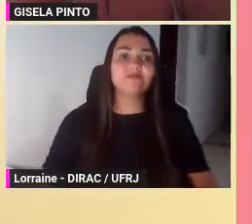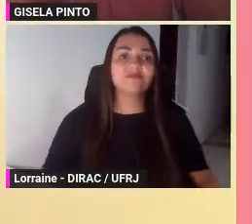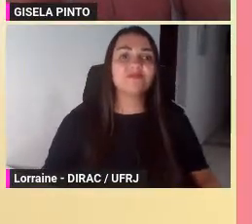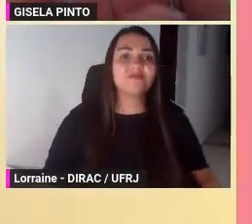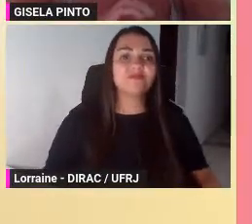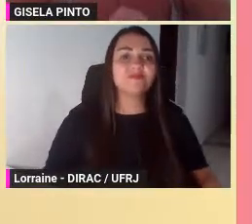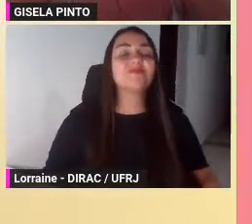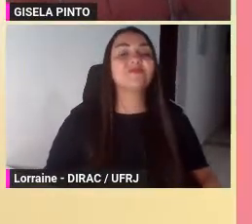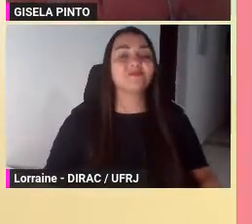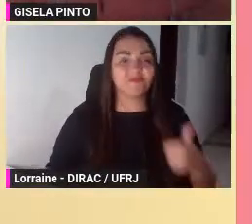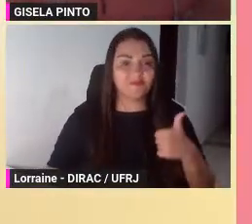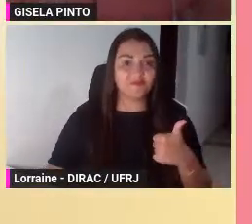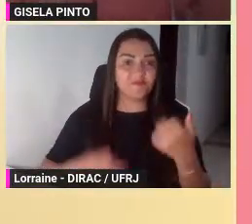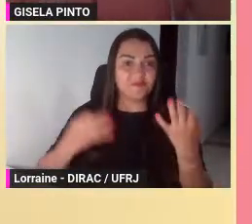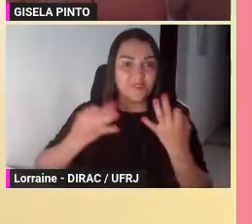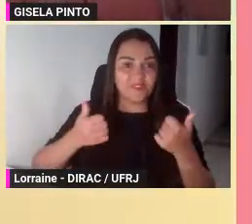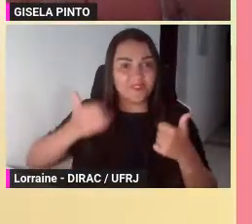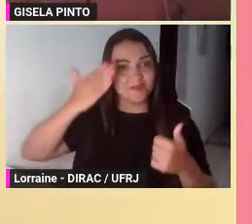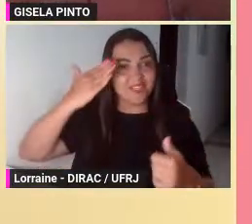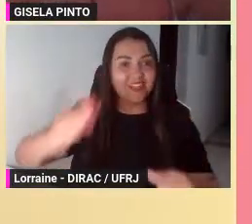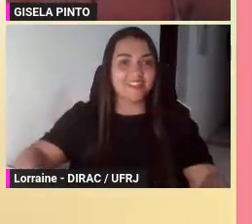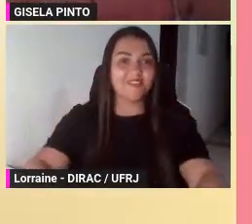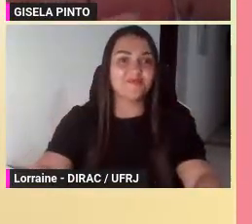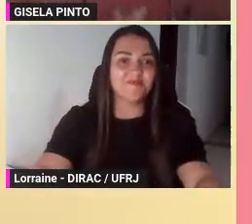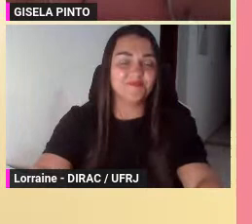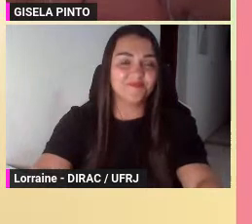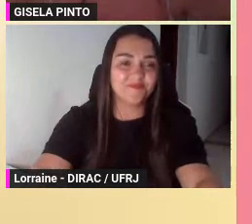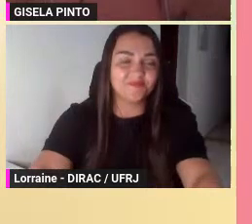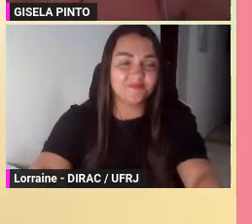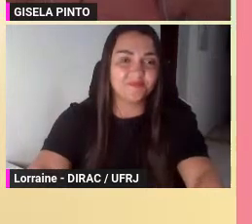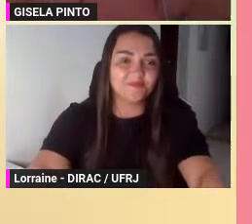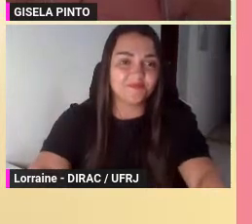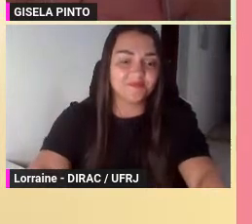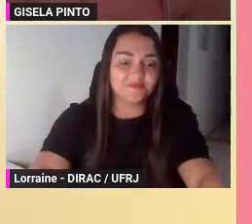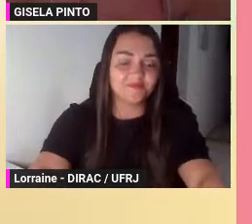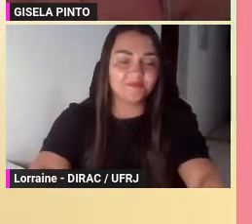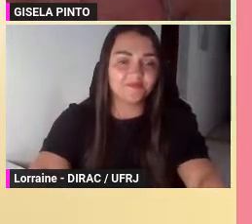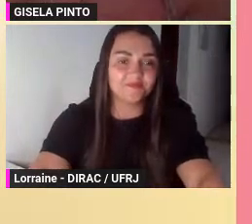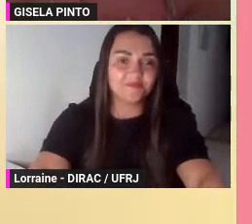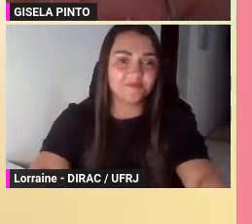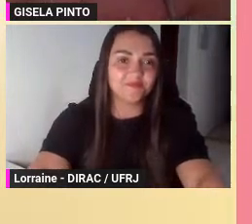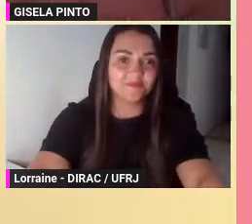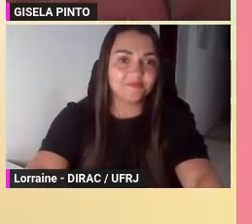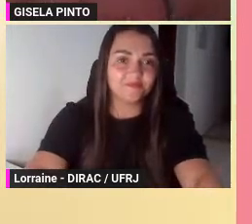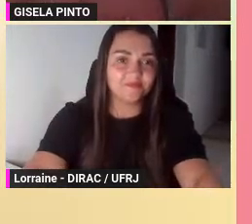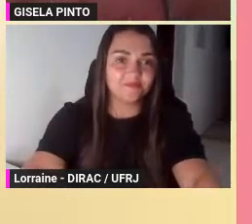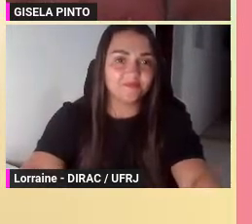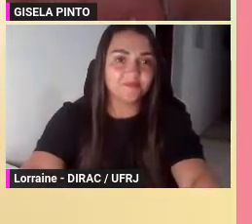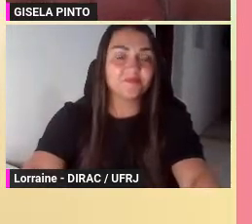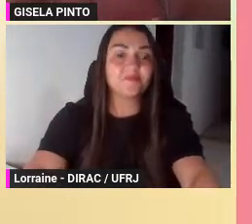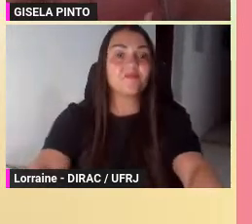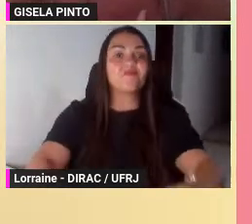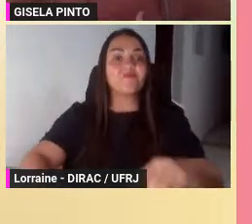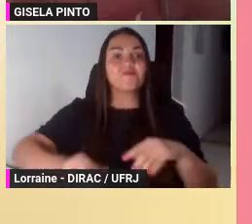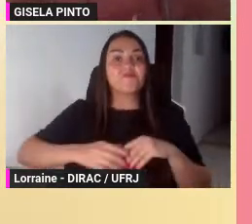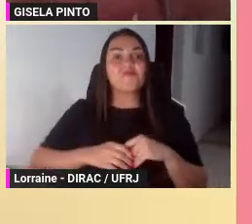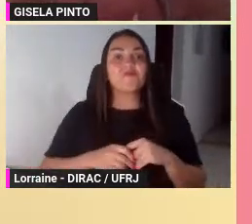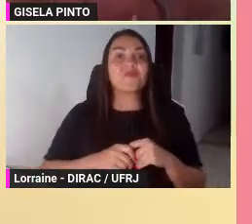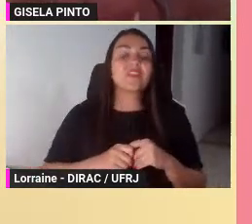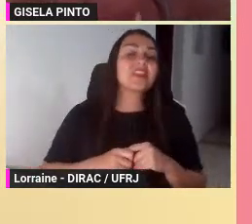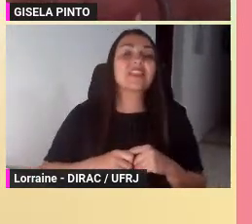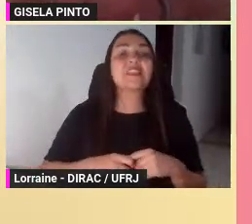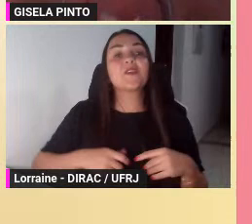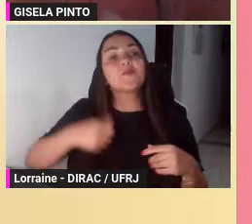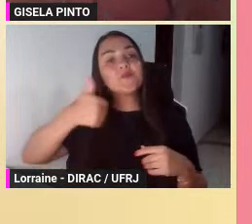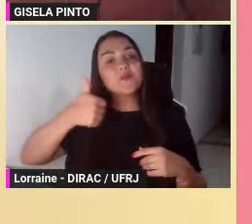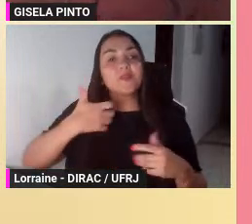Oh. Isso, perfeito. Obrigada, tá? Bom, primeiro eu quero saudar a